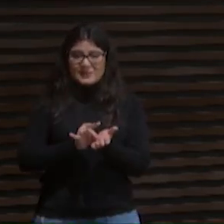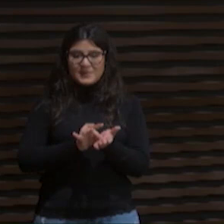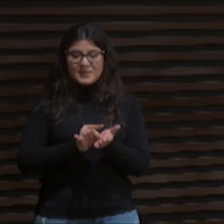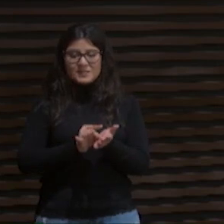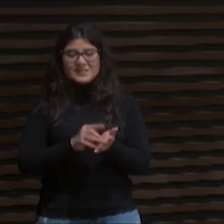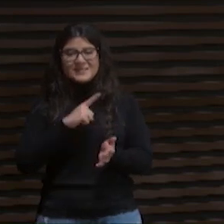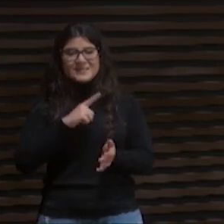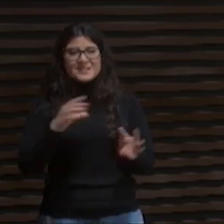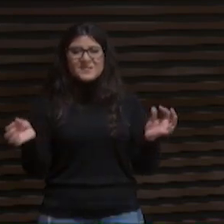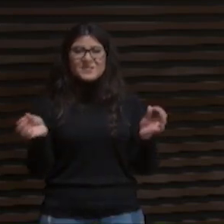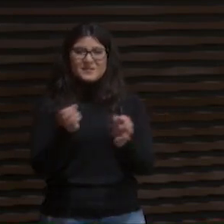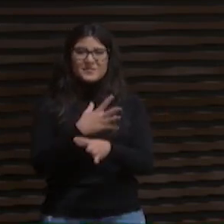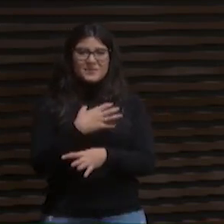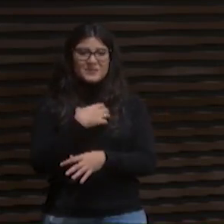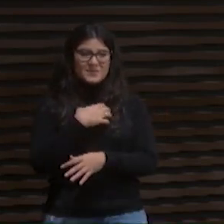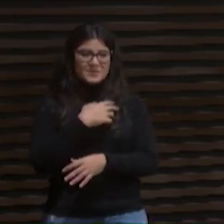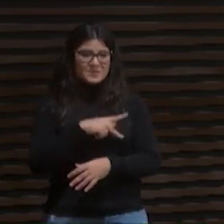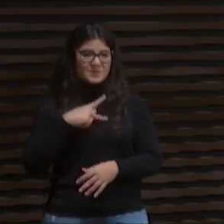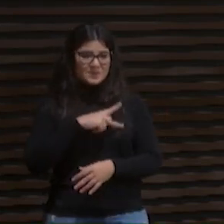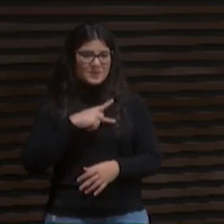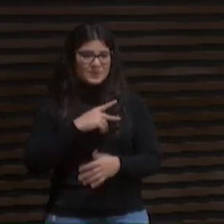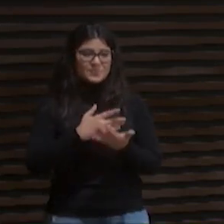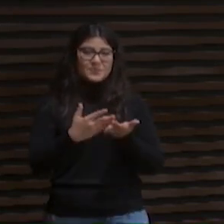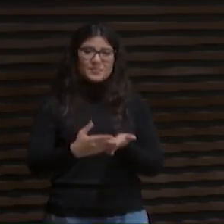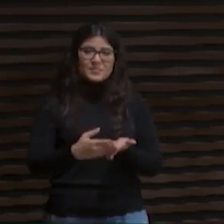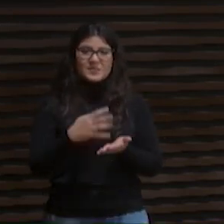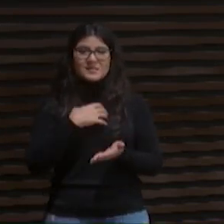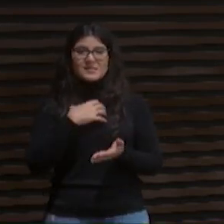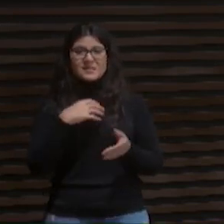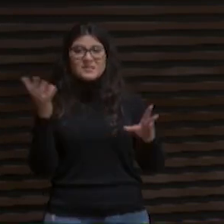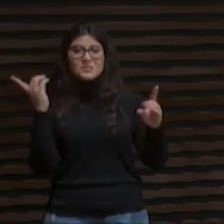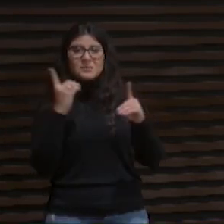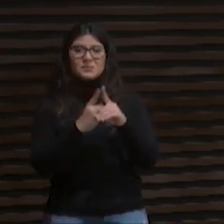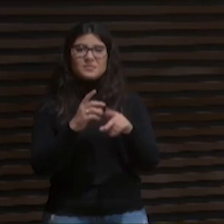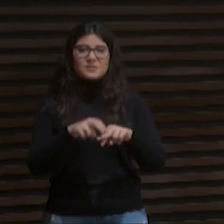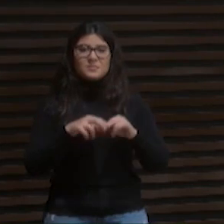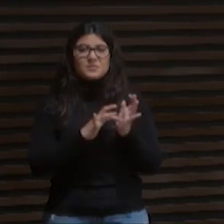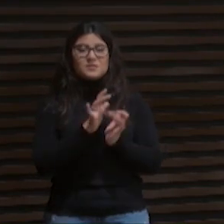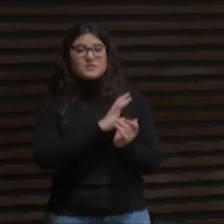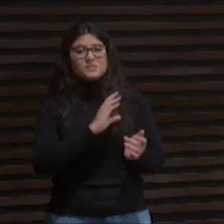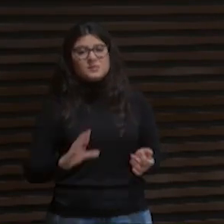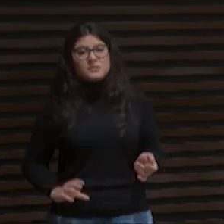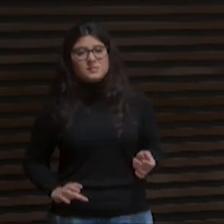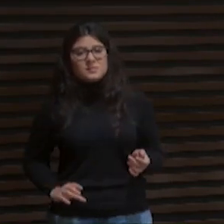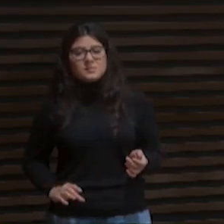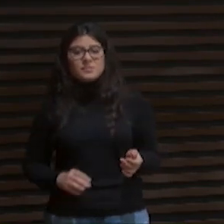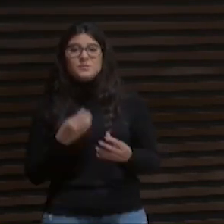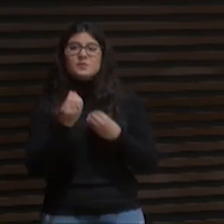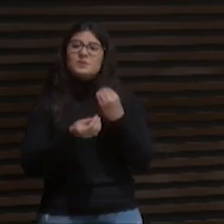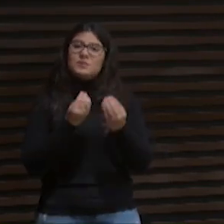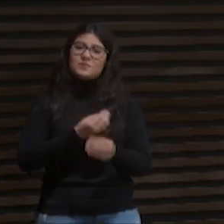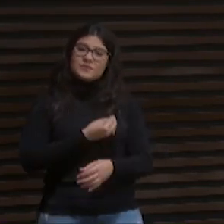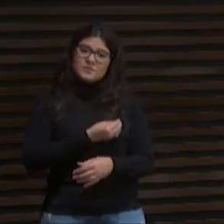novo sentido para Paulo, em decorrência de ser encontrado por Jesus Cristo. Como vivia